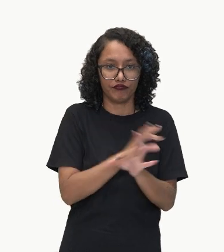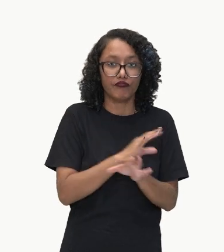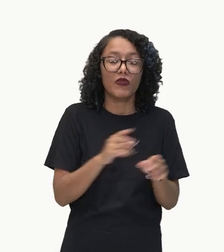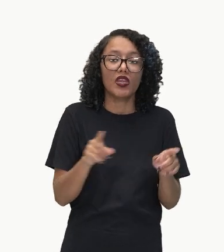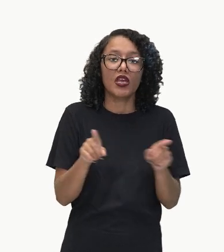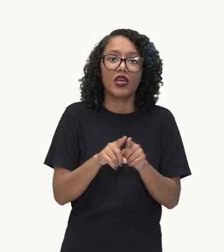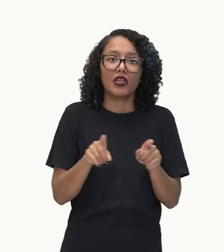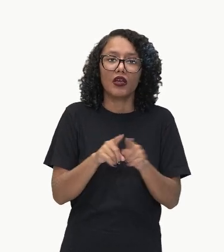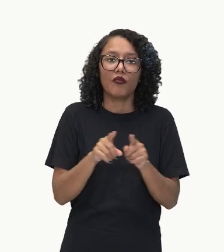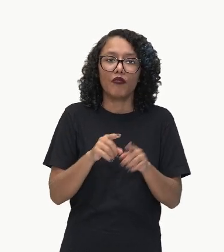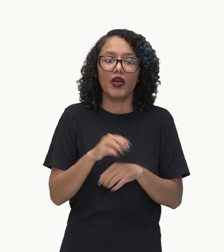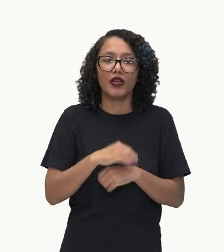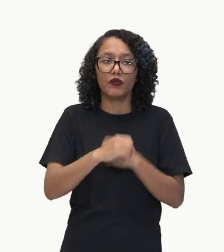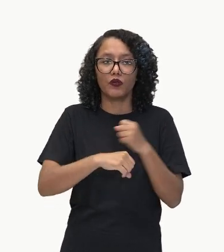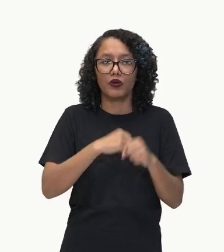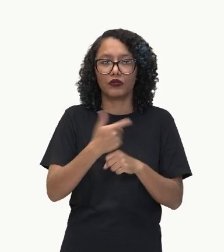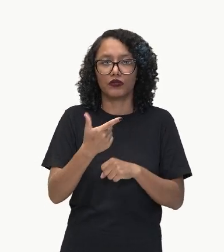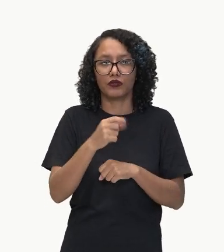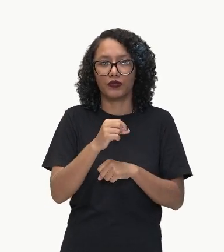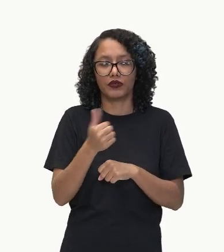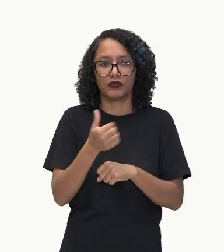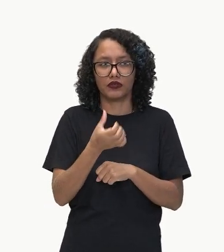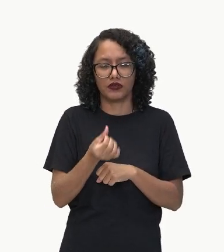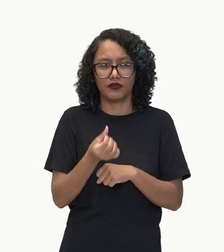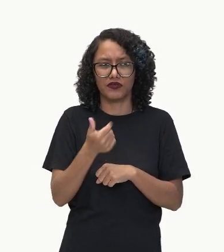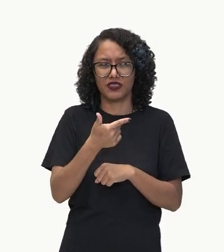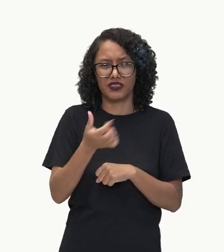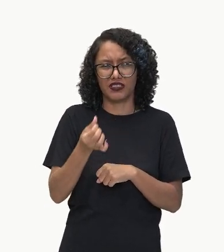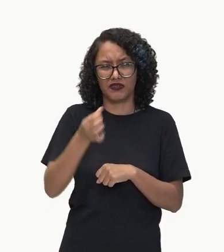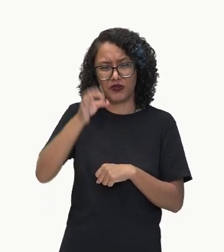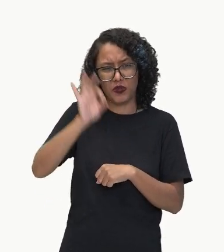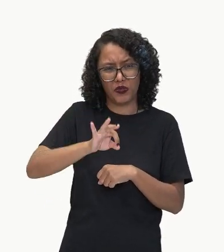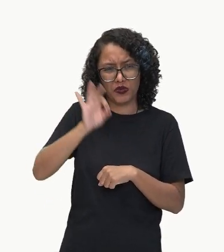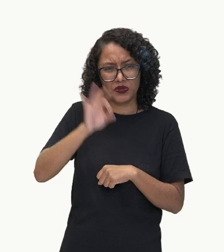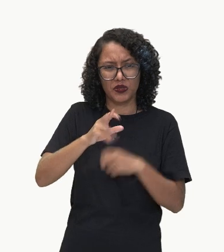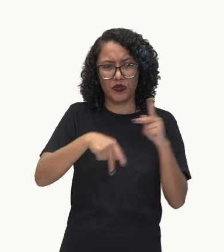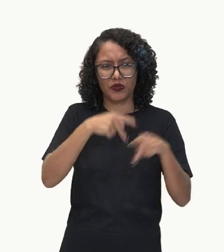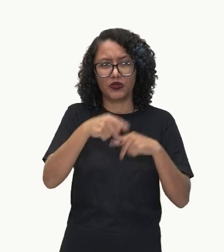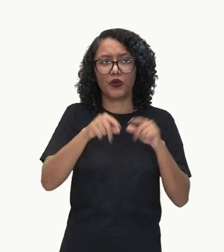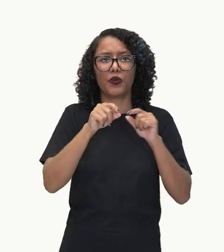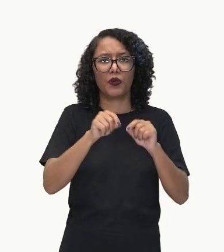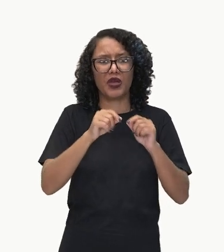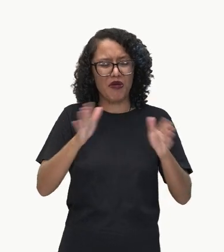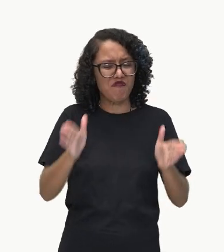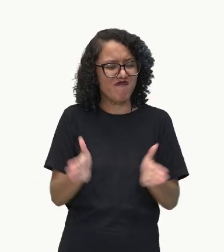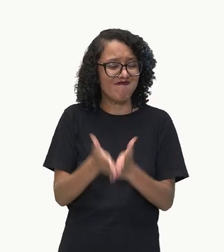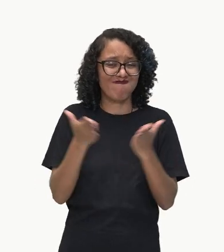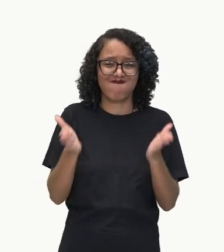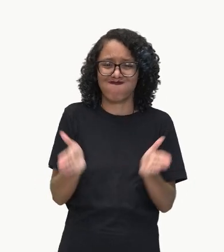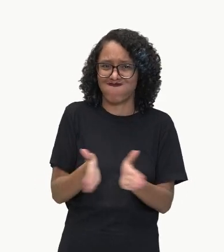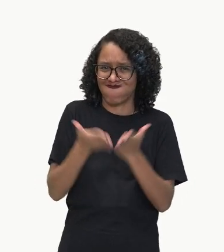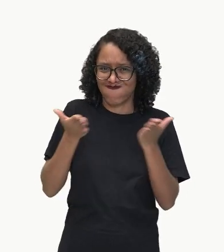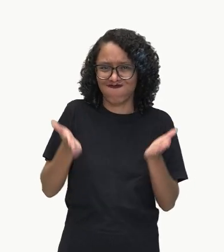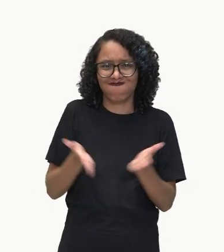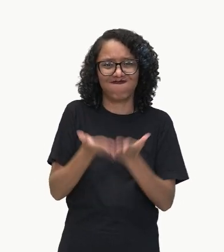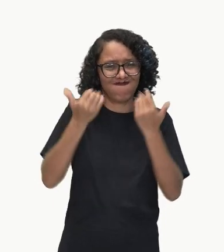que 26,5% da população do Paquistão vivia abaixo da linha da